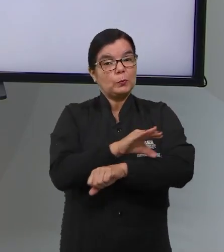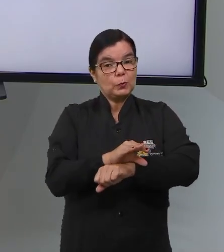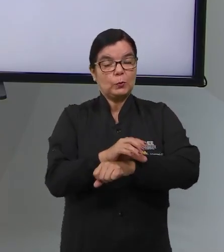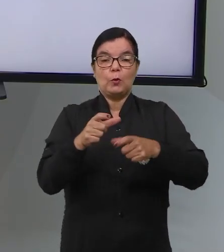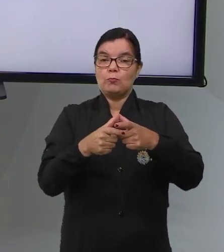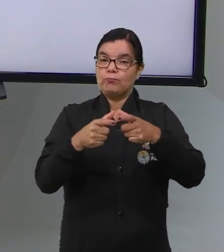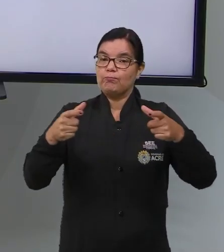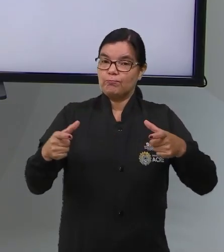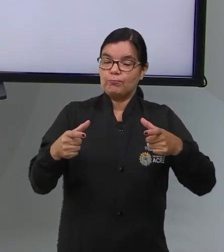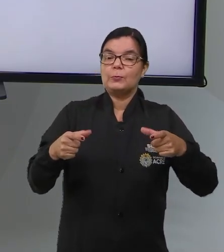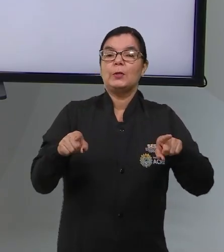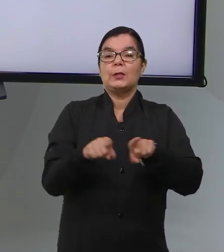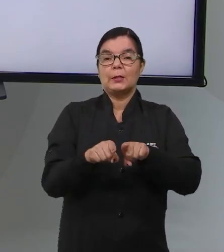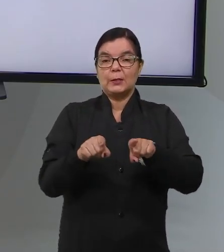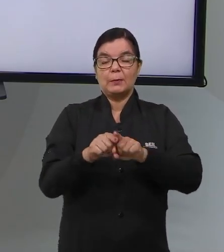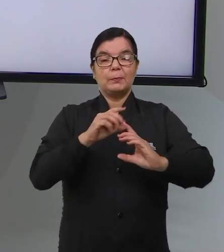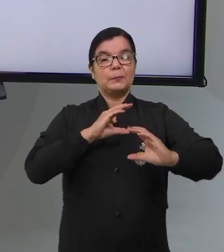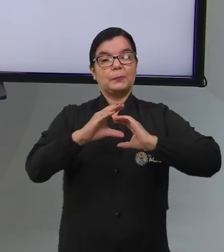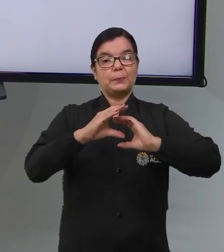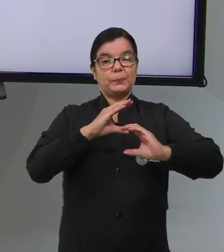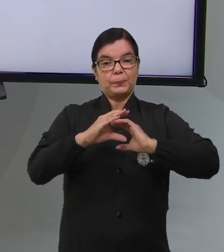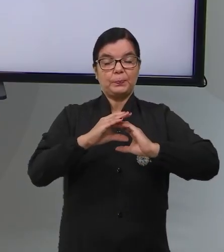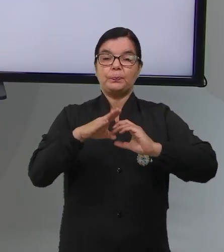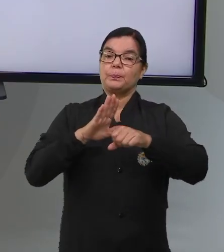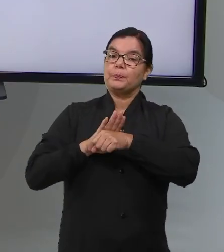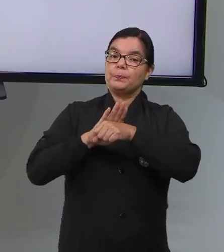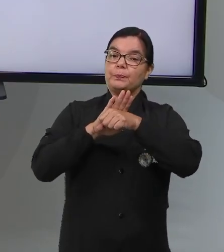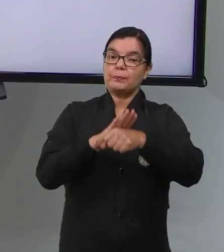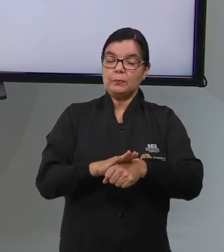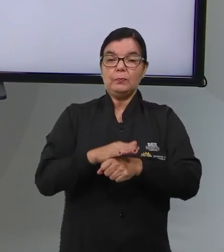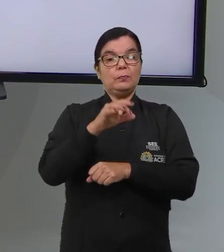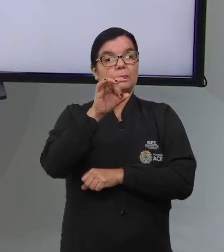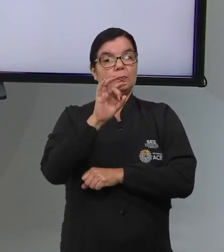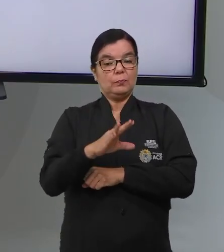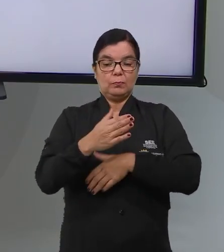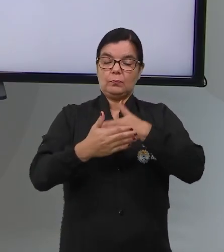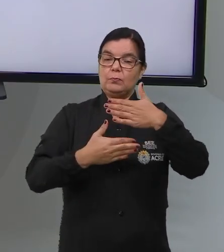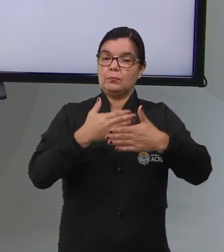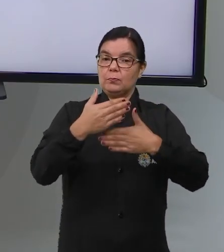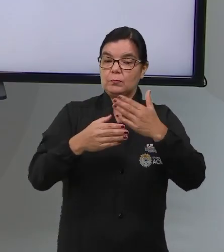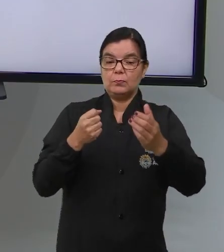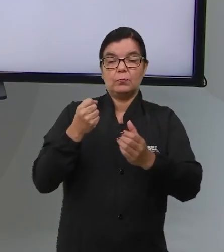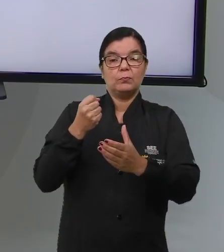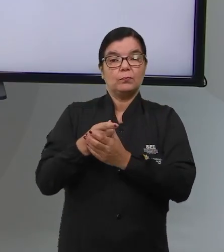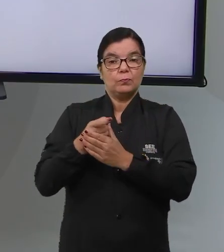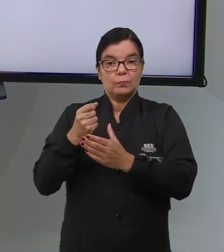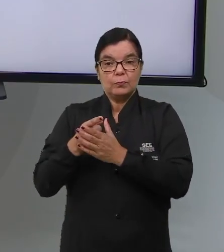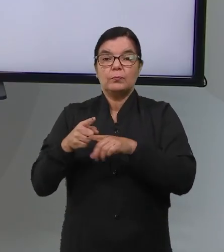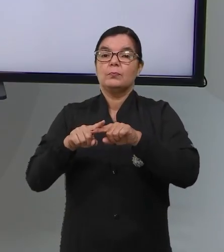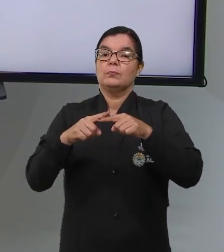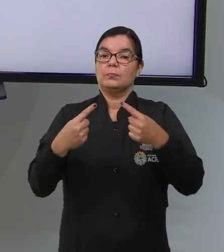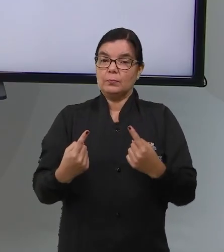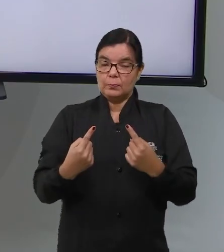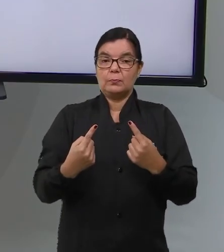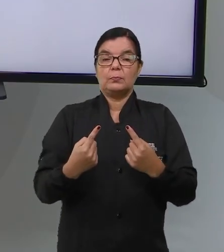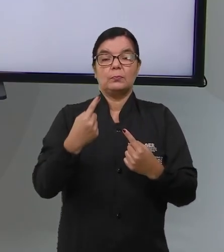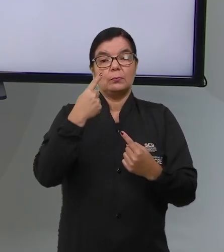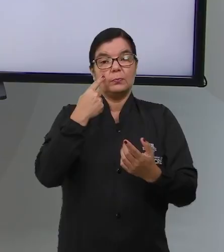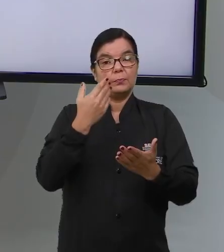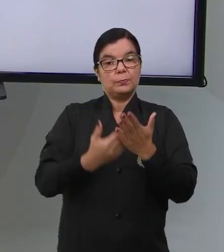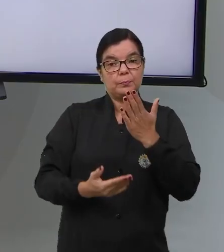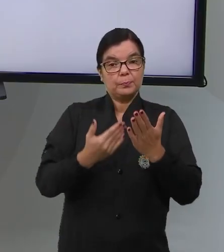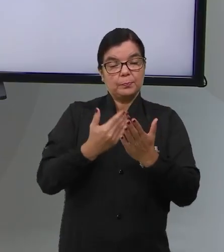os meios de comunicação contribuem não só no processo do consumismo, mas para a perda